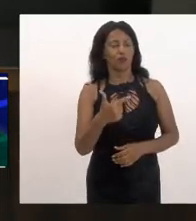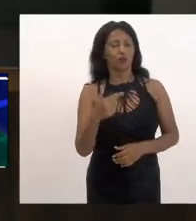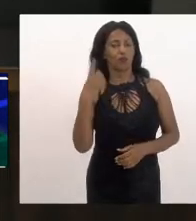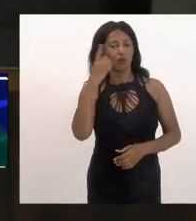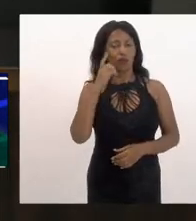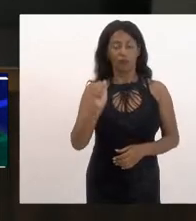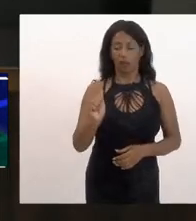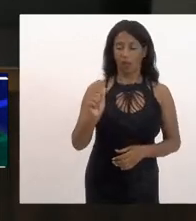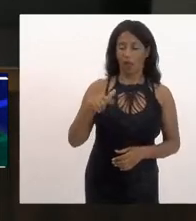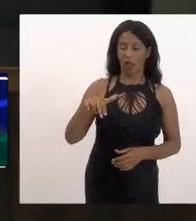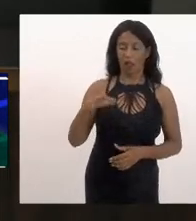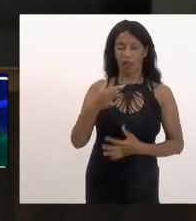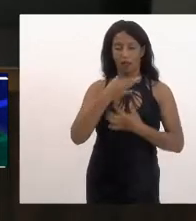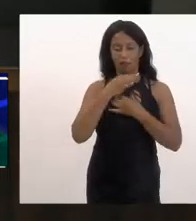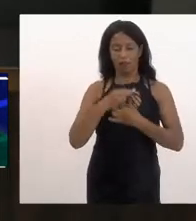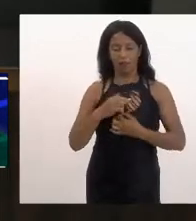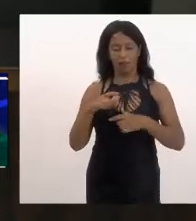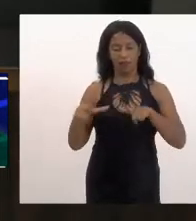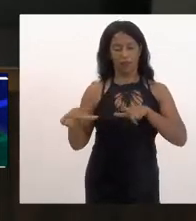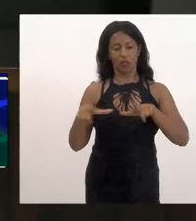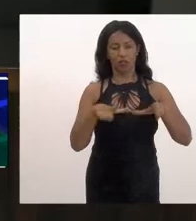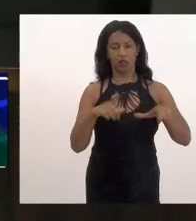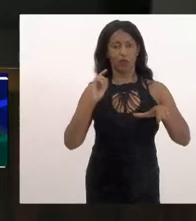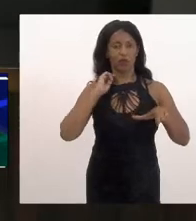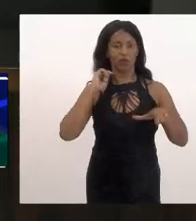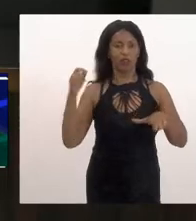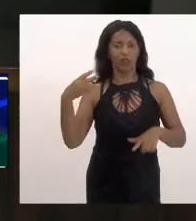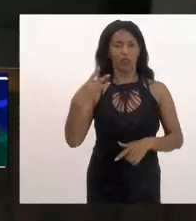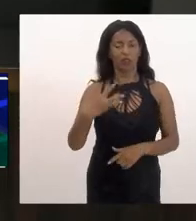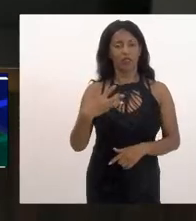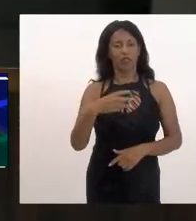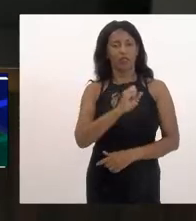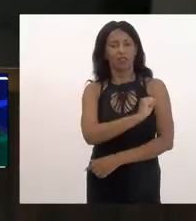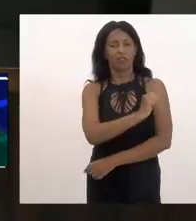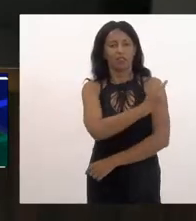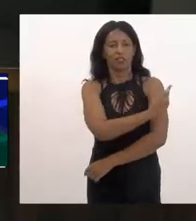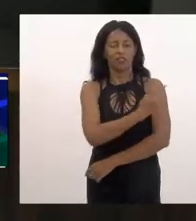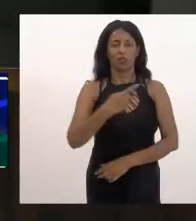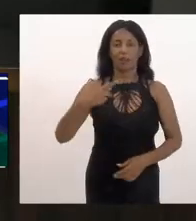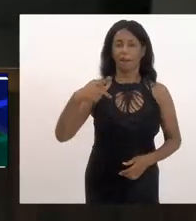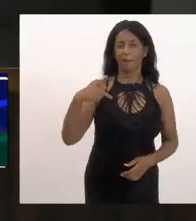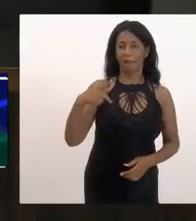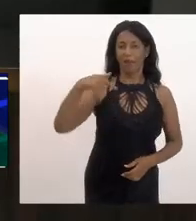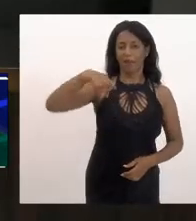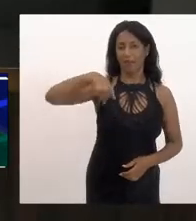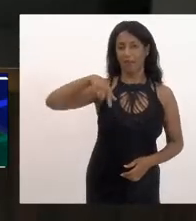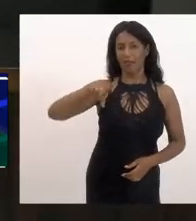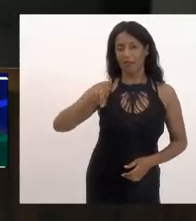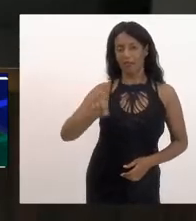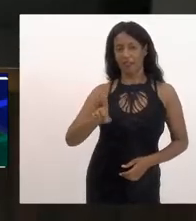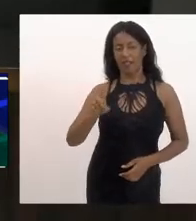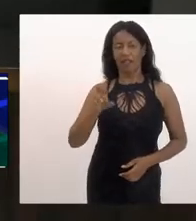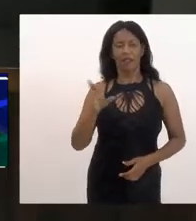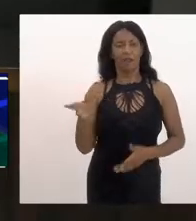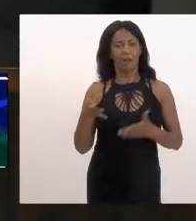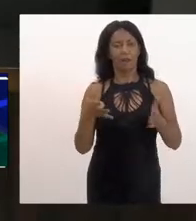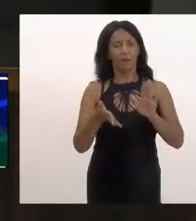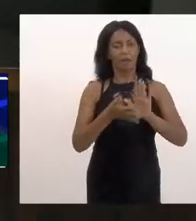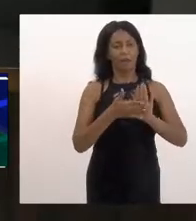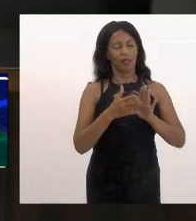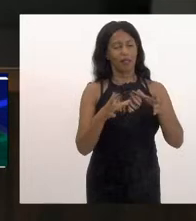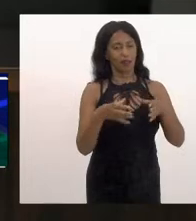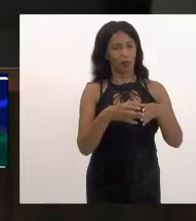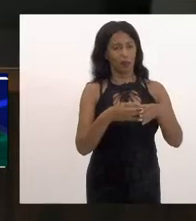Passos, concede a medalha Tiradentes de seu respectivo diploma ao terceiro sargento PQD, Ivan Romualdo Ferreira. Parecer da comissão de normas